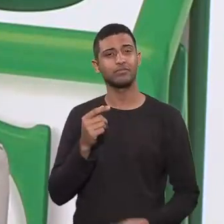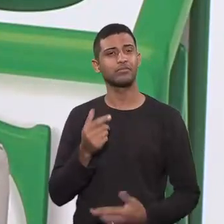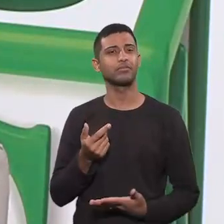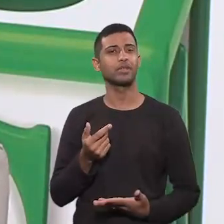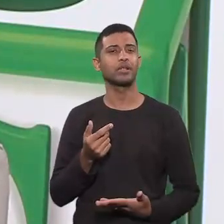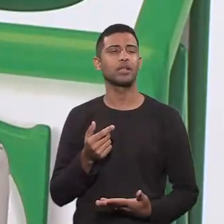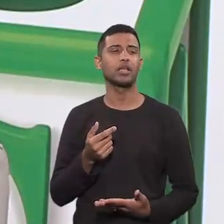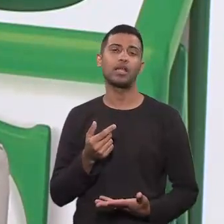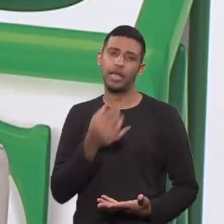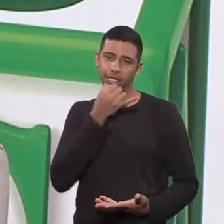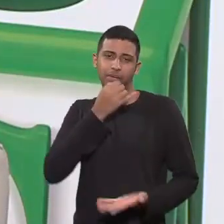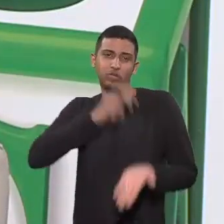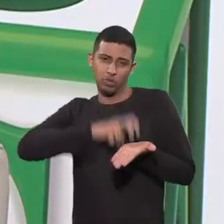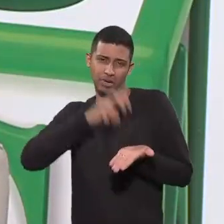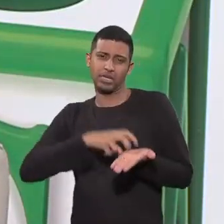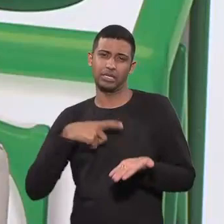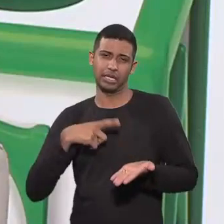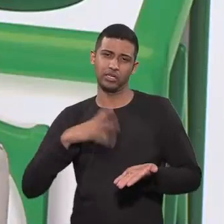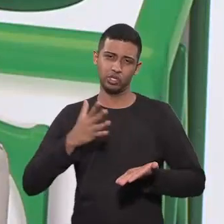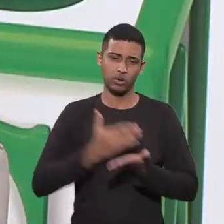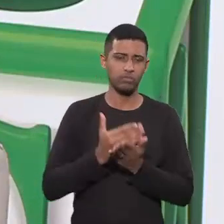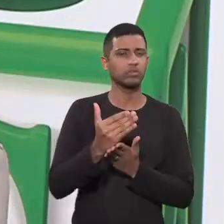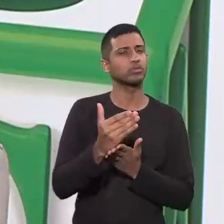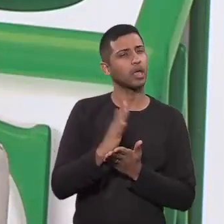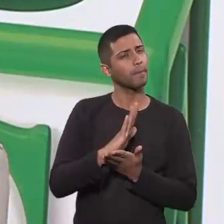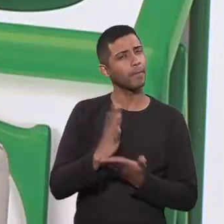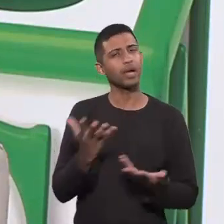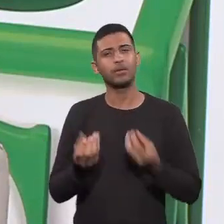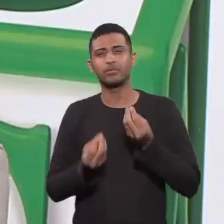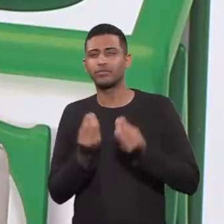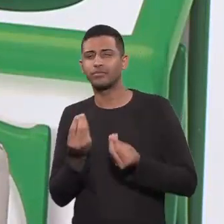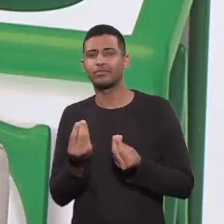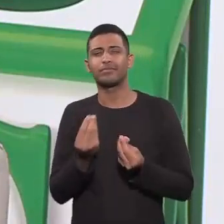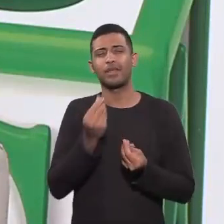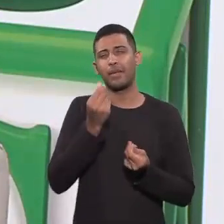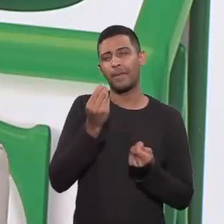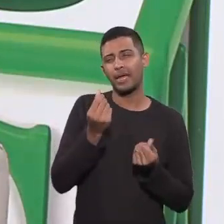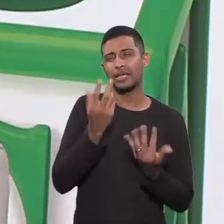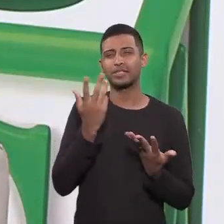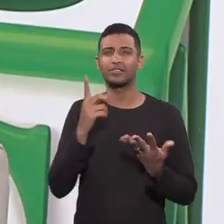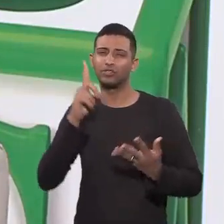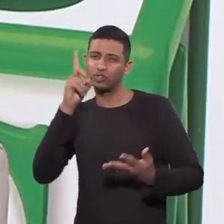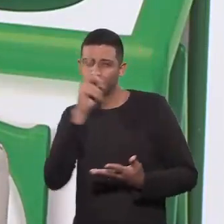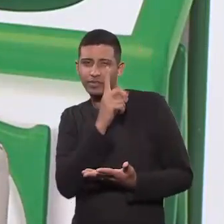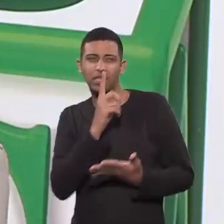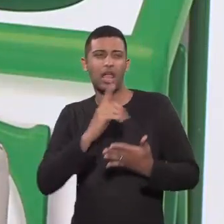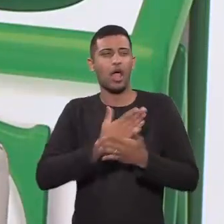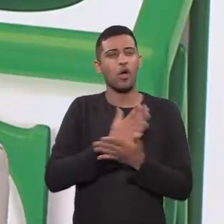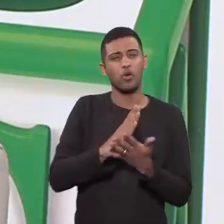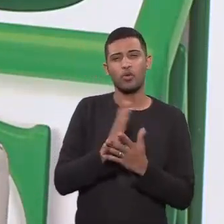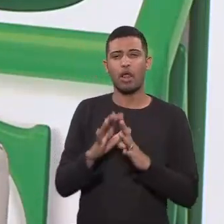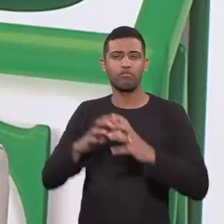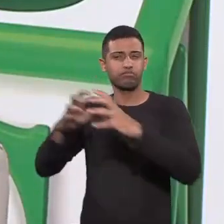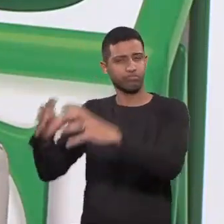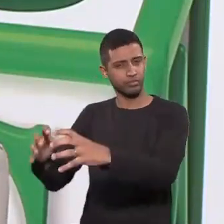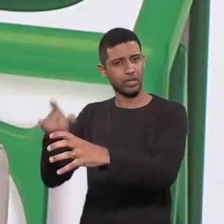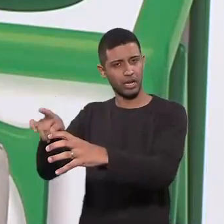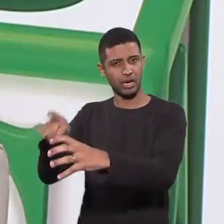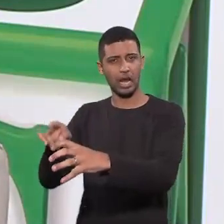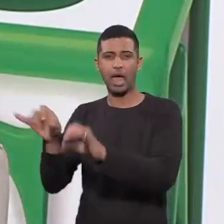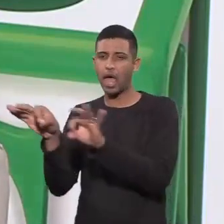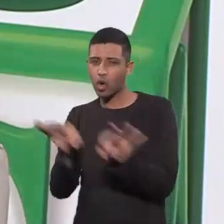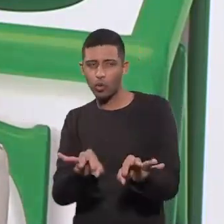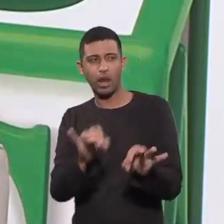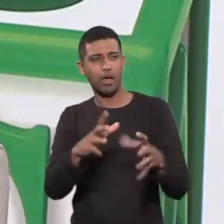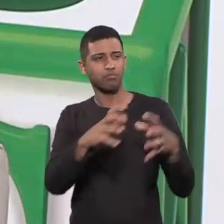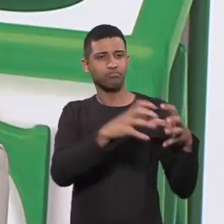iniciais, já começaram. Só que assim, ainda está bem segregado. Ainda tem assim, um lado fica a educação regular, do outro lado